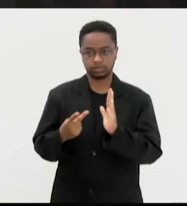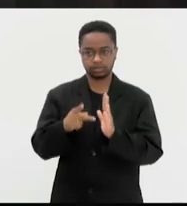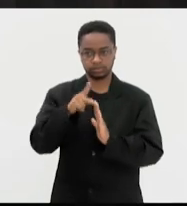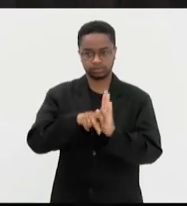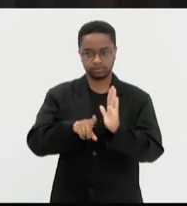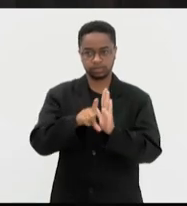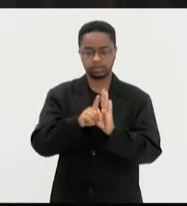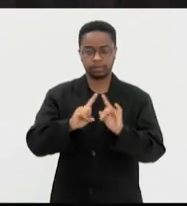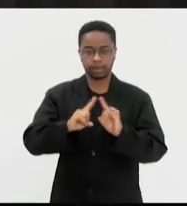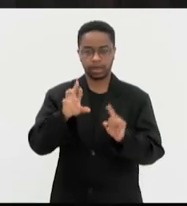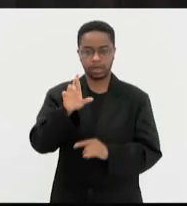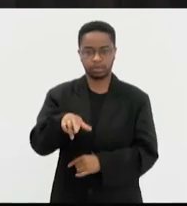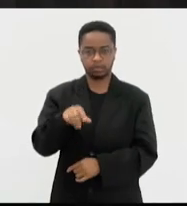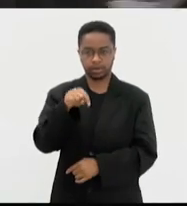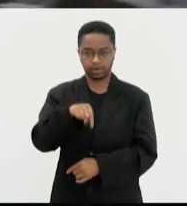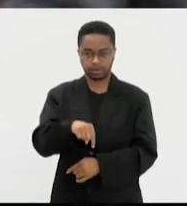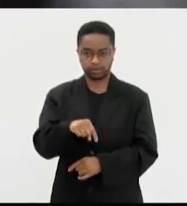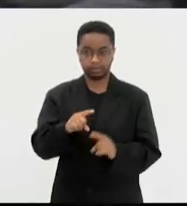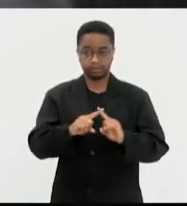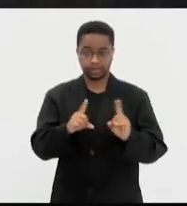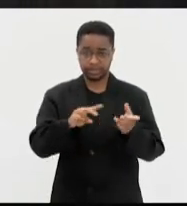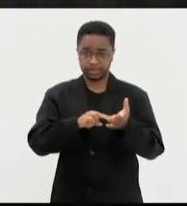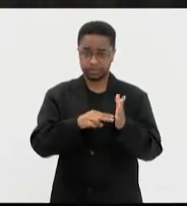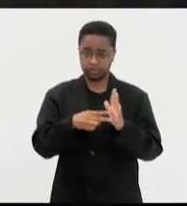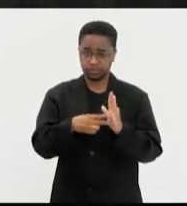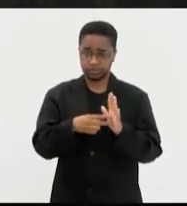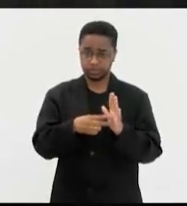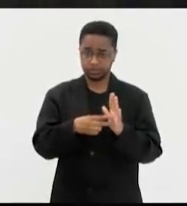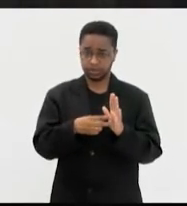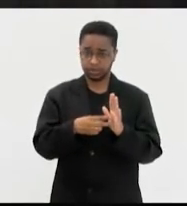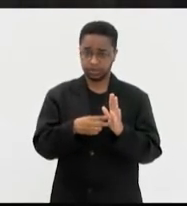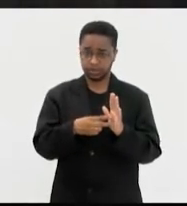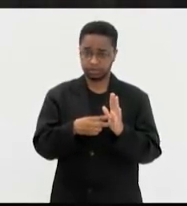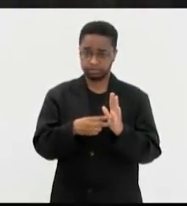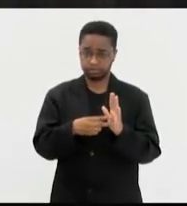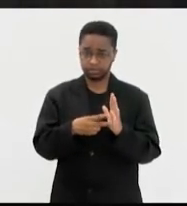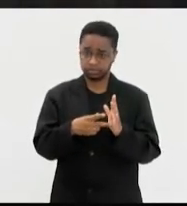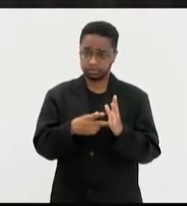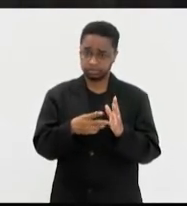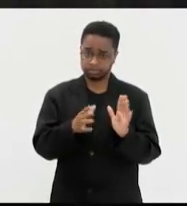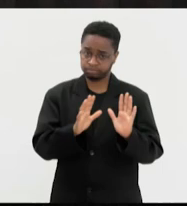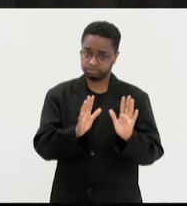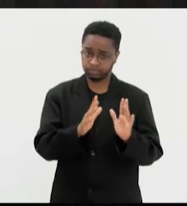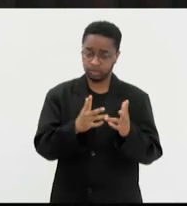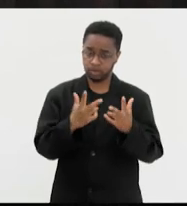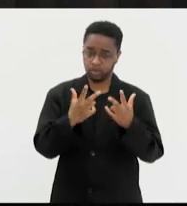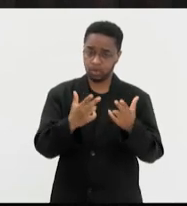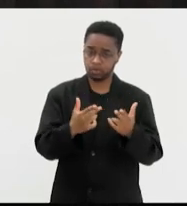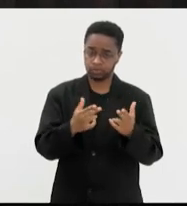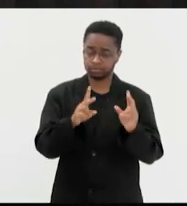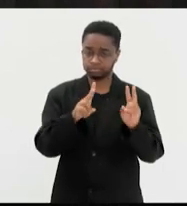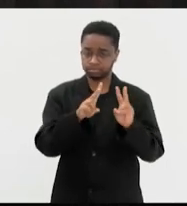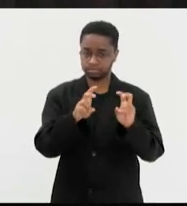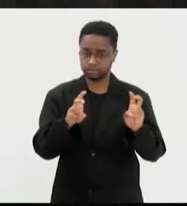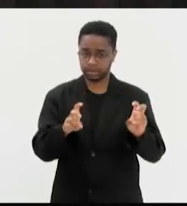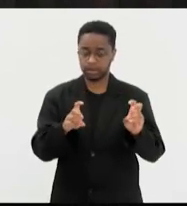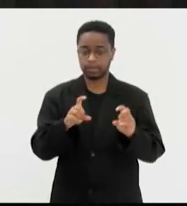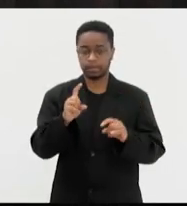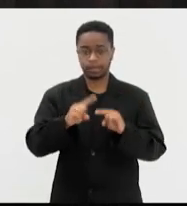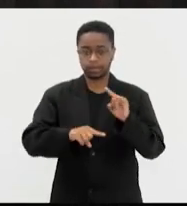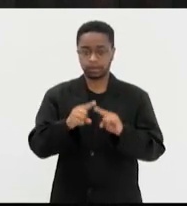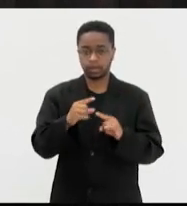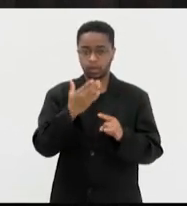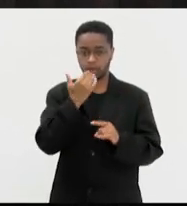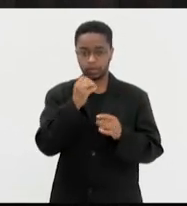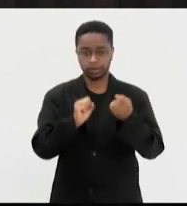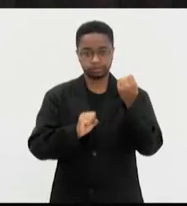aprovado nessa casa mas que não significa tanto quanto a proibição dos utas processados como bem vossa excelência